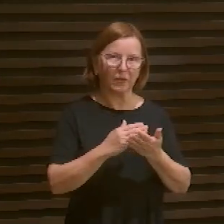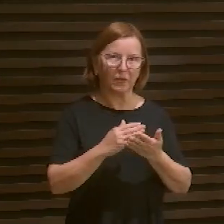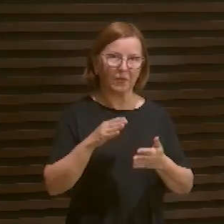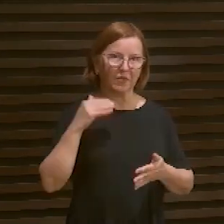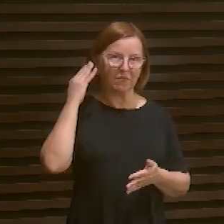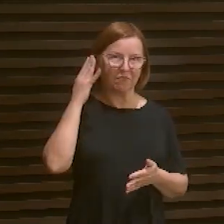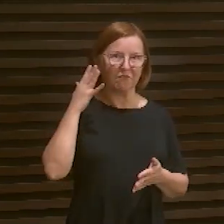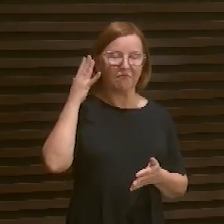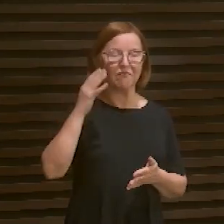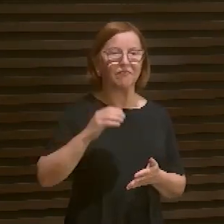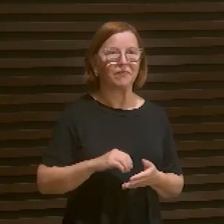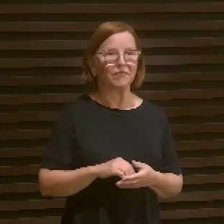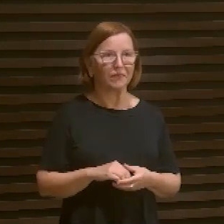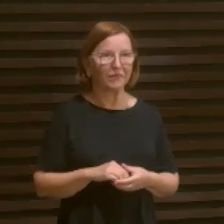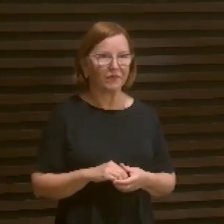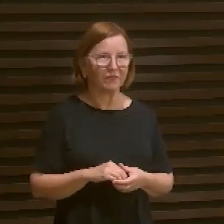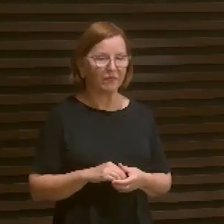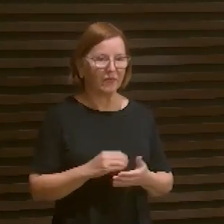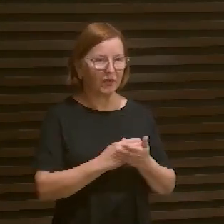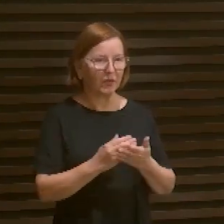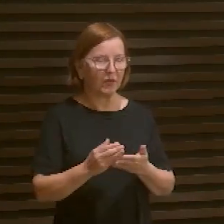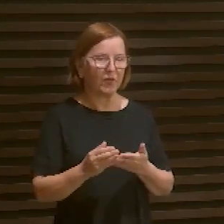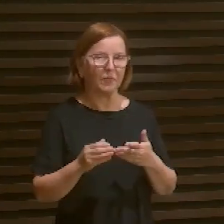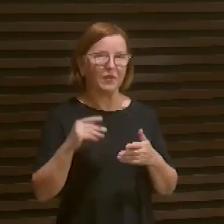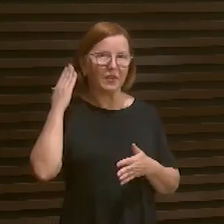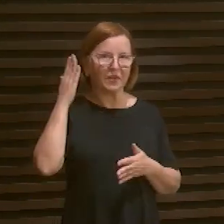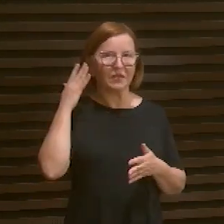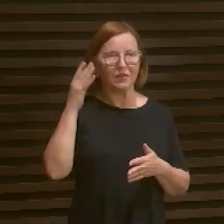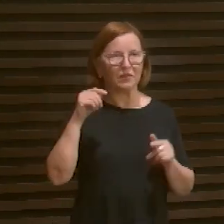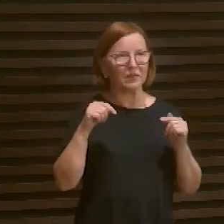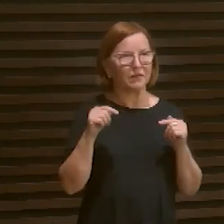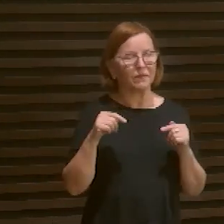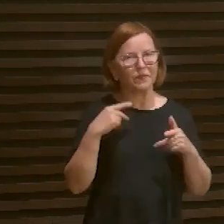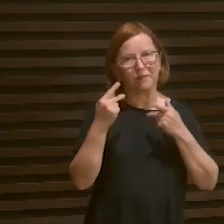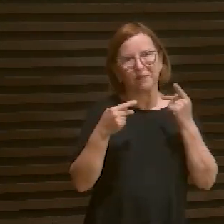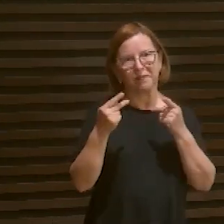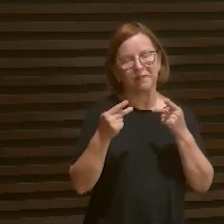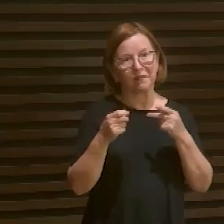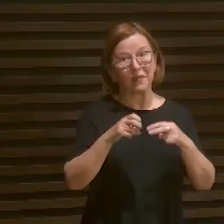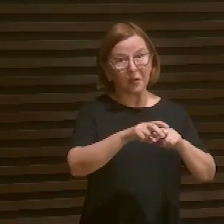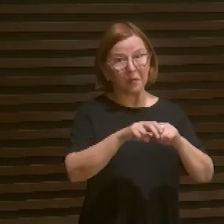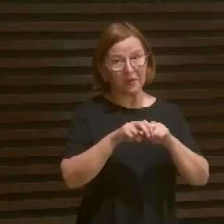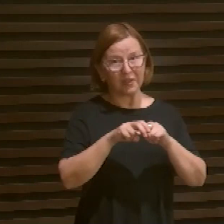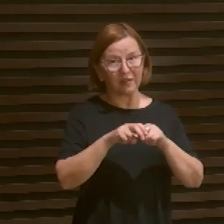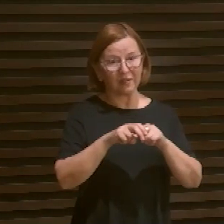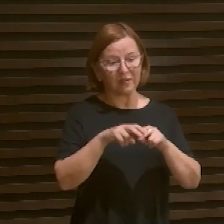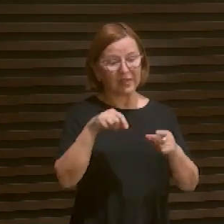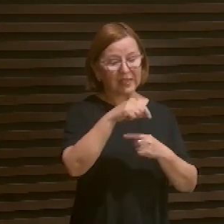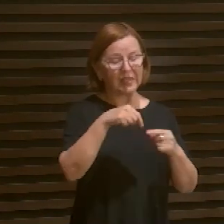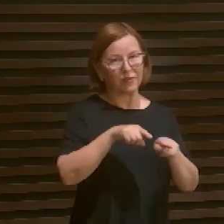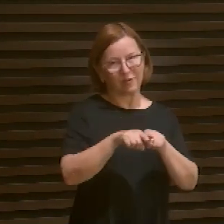aqui andar um pouquinho com vocês, ele começa o discurso aqui dizendo assim: por isso, santos